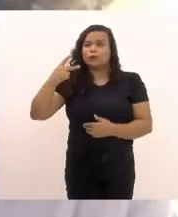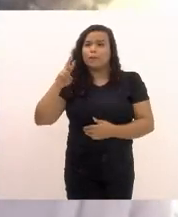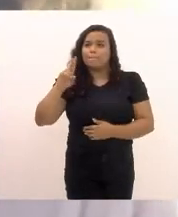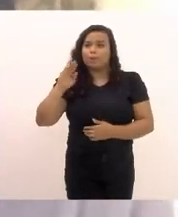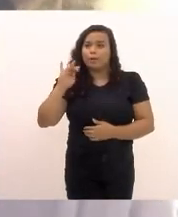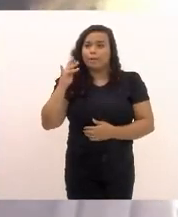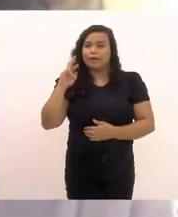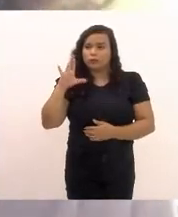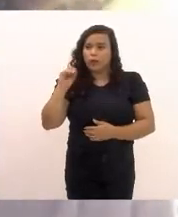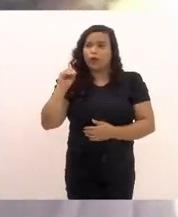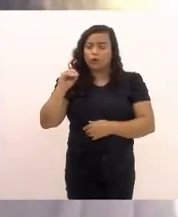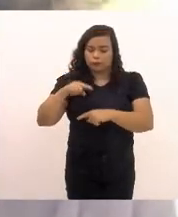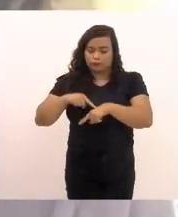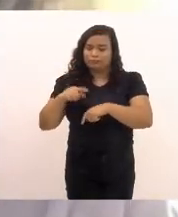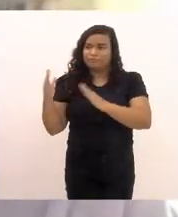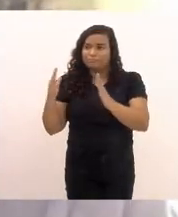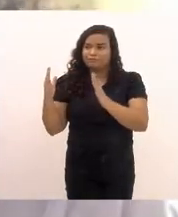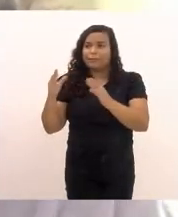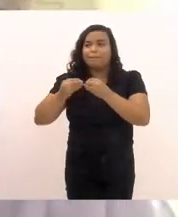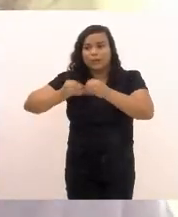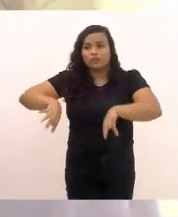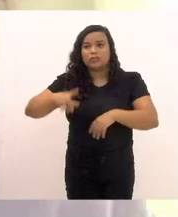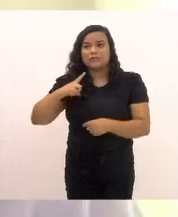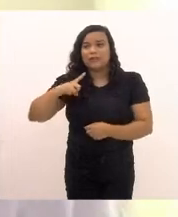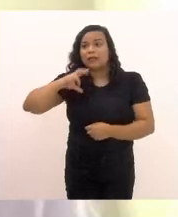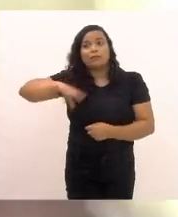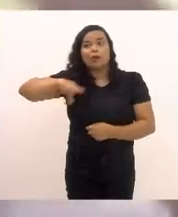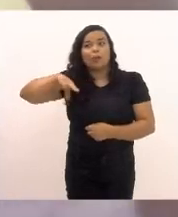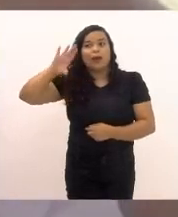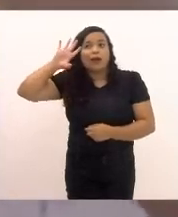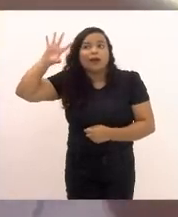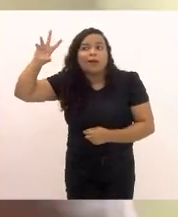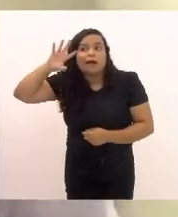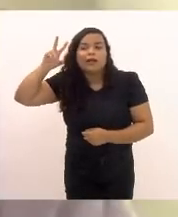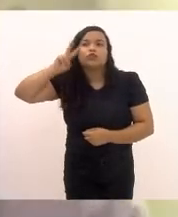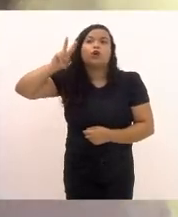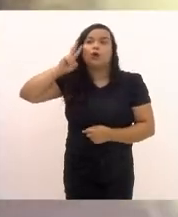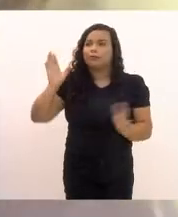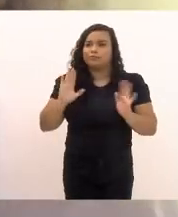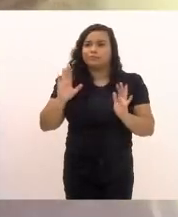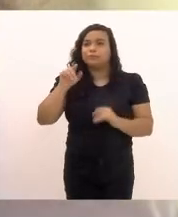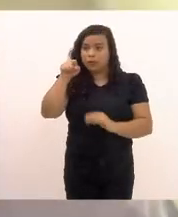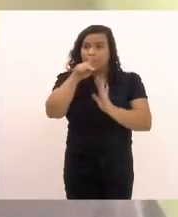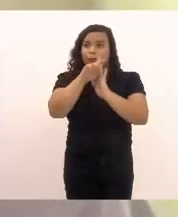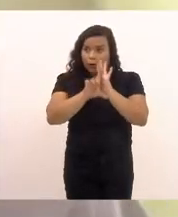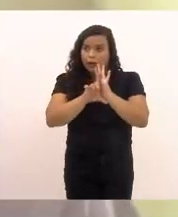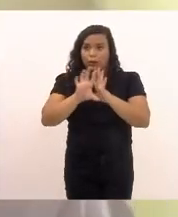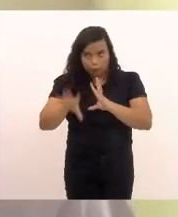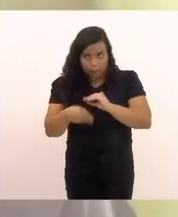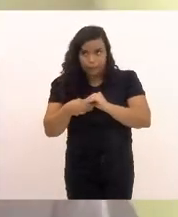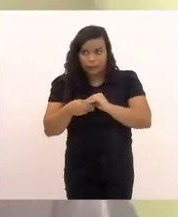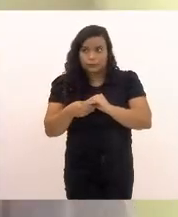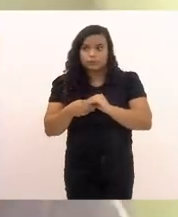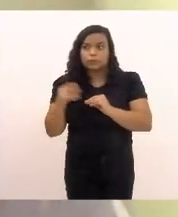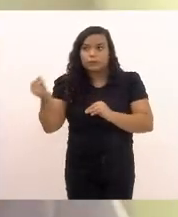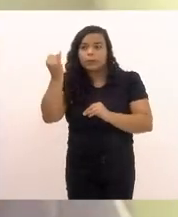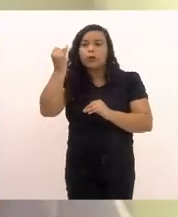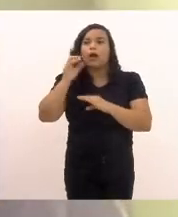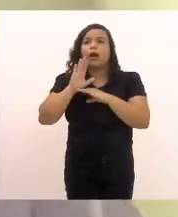prejudicado. E isso não é lenda. Essa proposição, esse projeto de lei complementar, ele advém